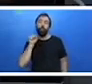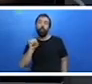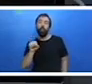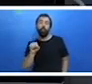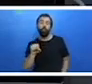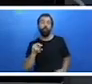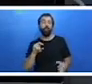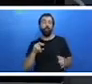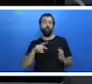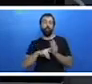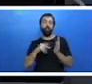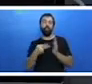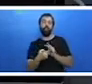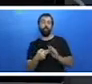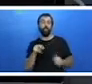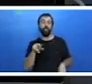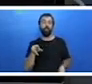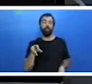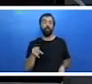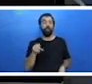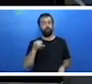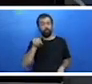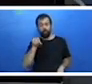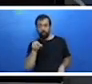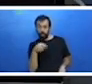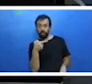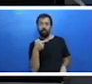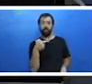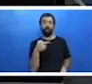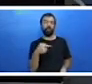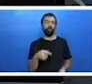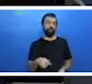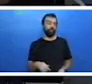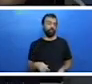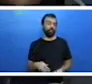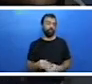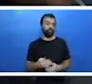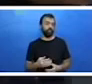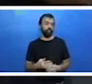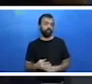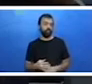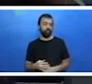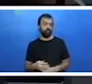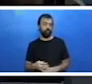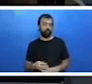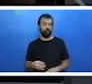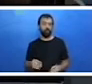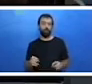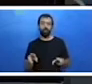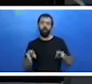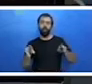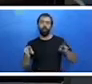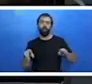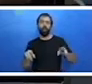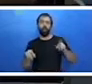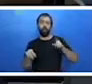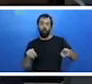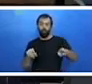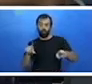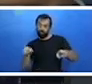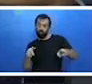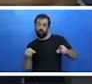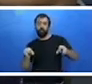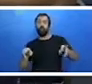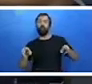da vírgula, tá? Quando vocês baterem uma conta na calculadora que apareceu o ponto, é como se fosse a vírgula, o número